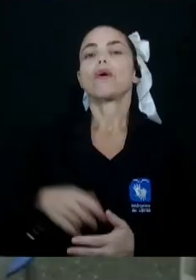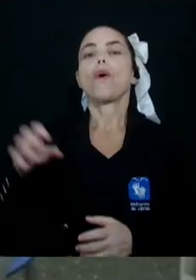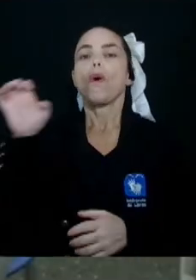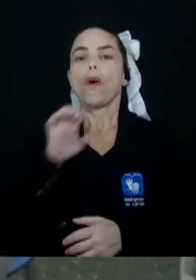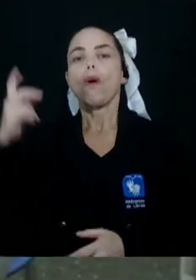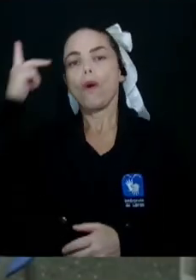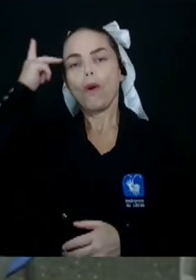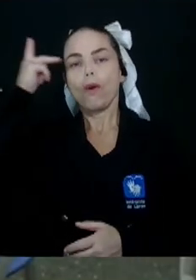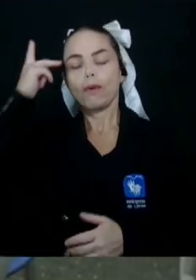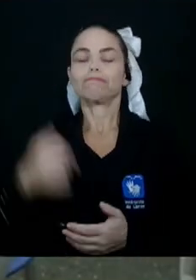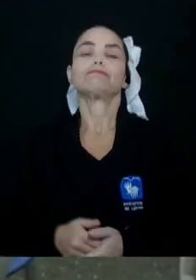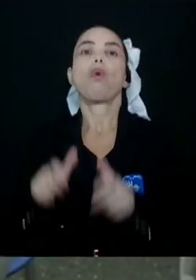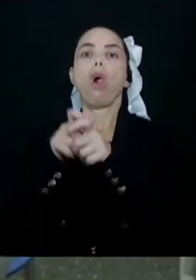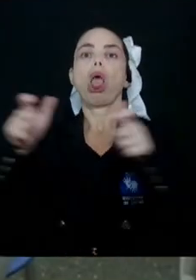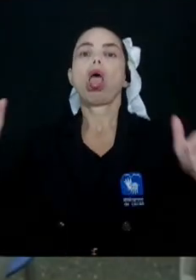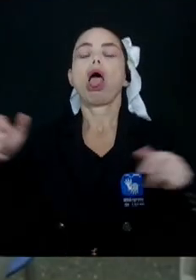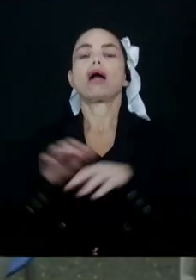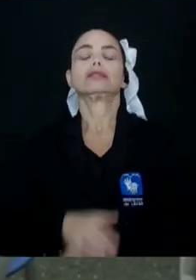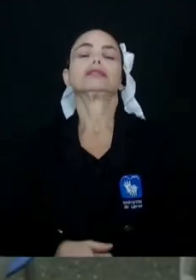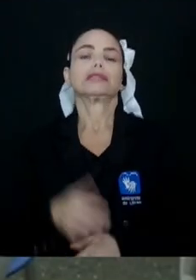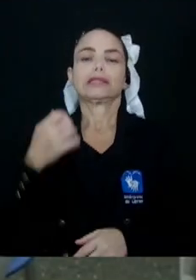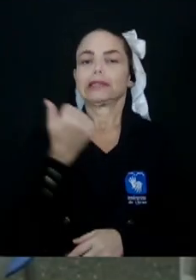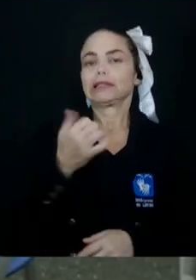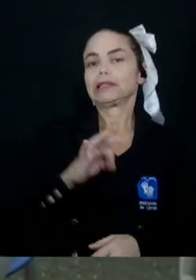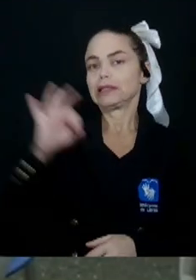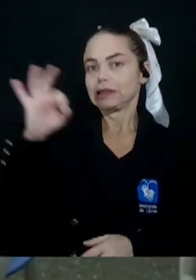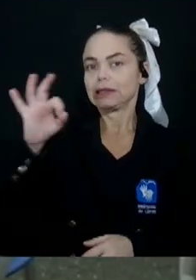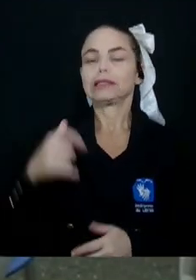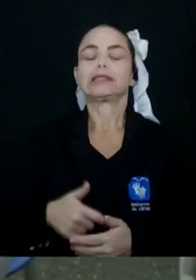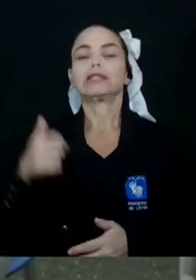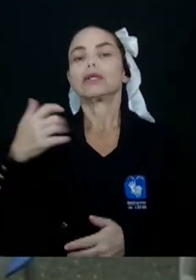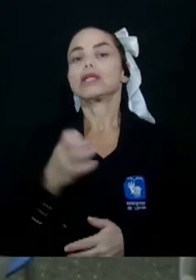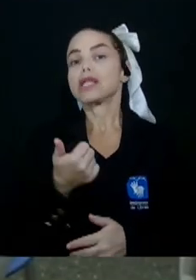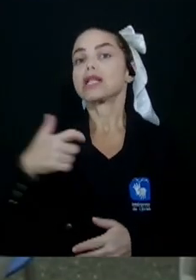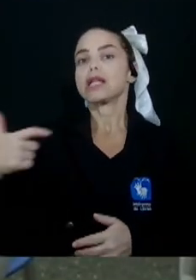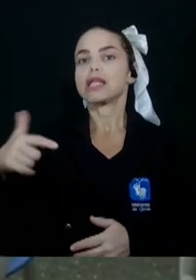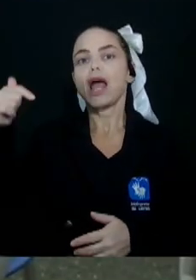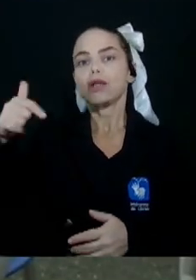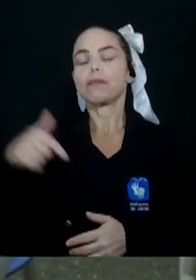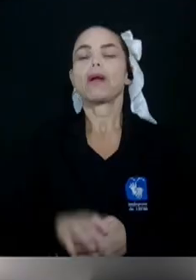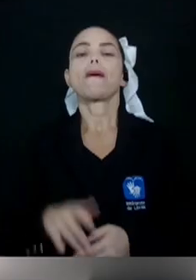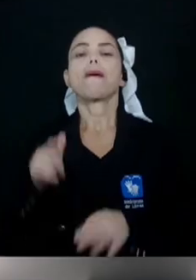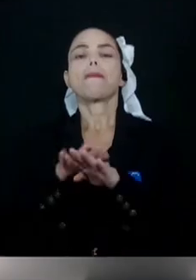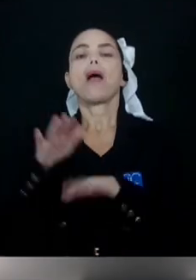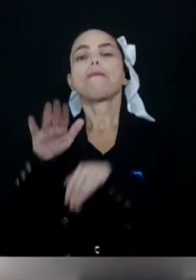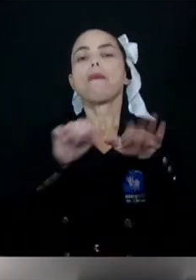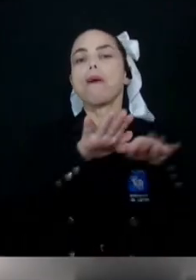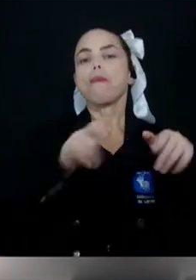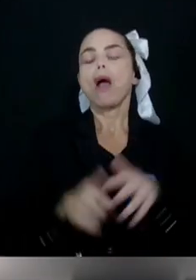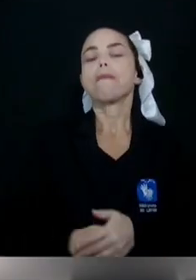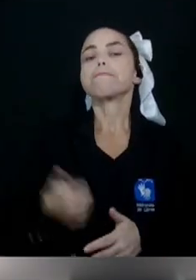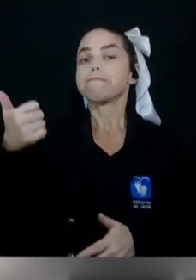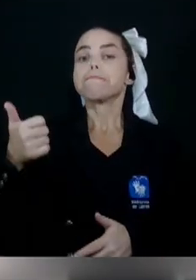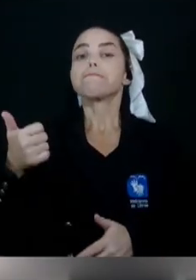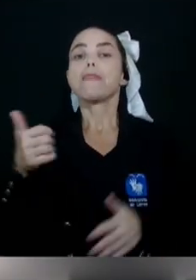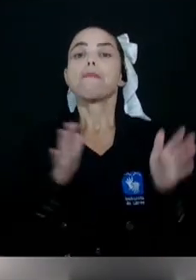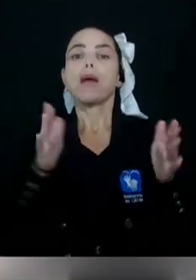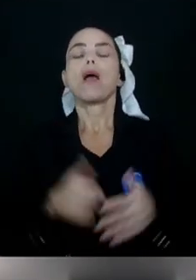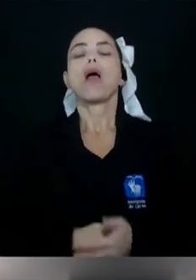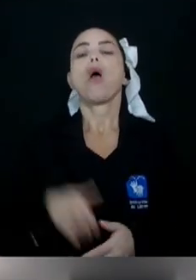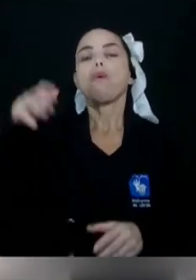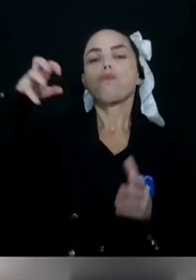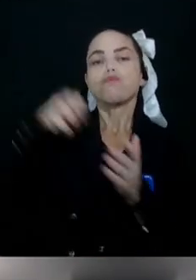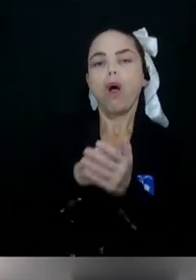maior. 67% dos mesários e mesárias convocados no primeiro turno se inscreveram